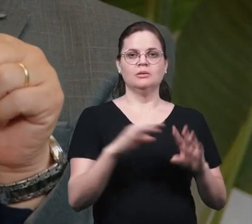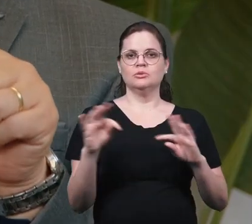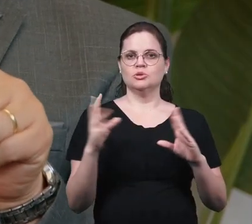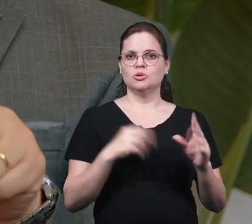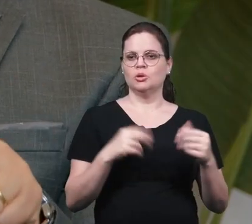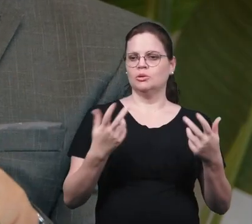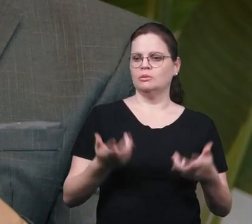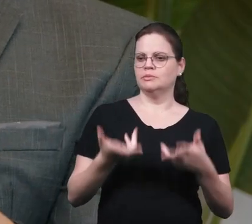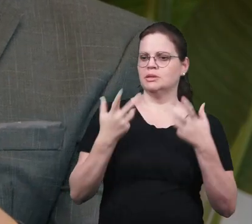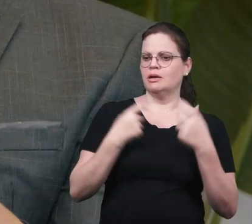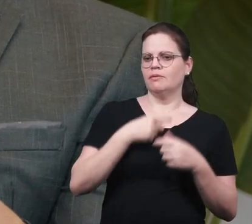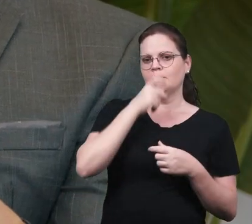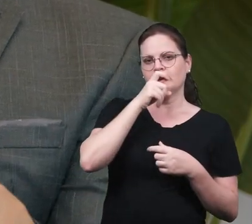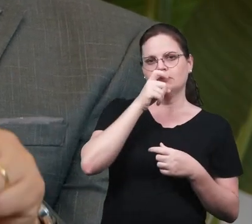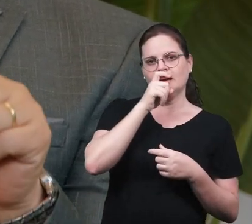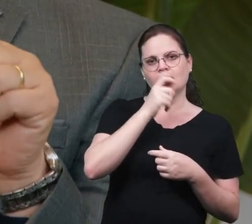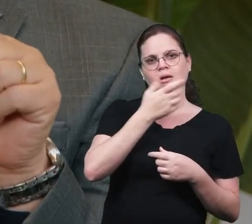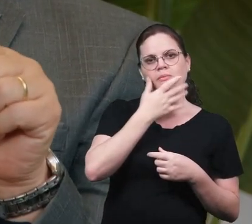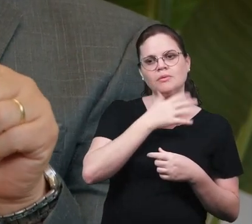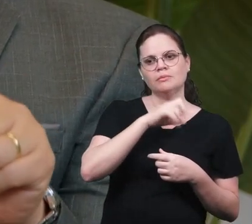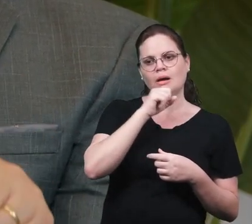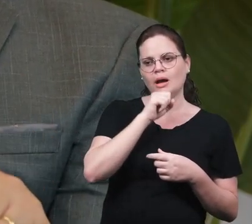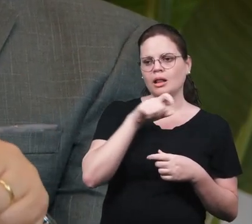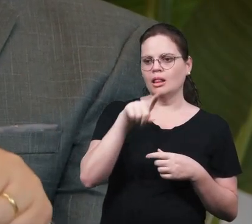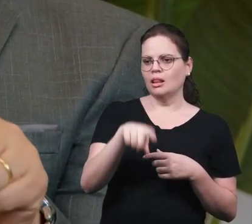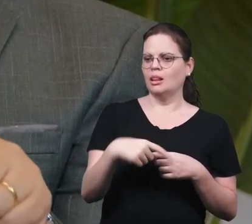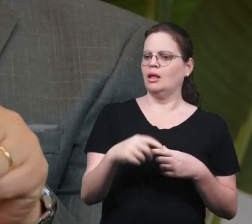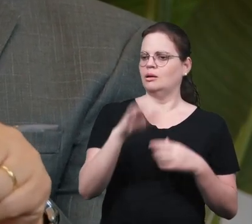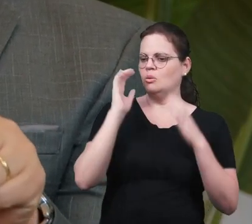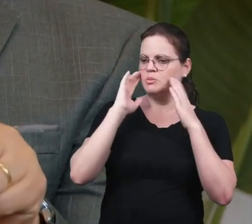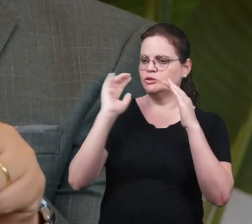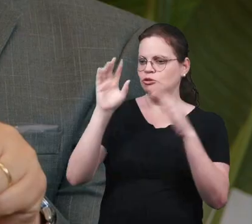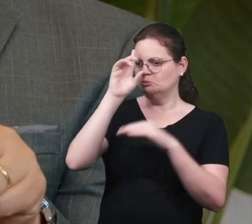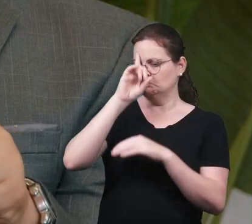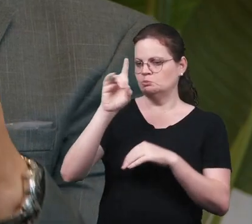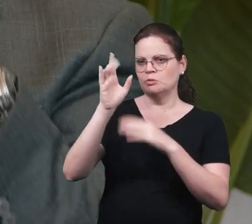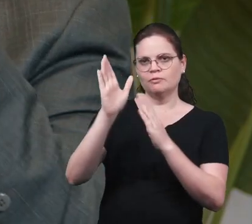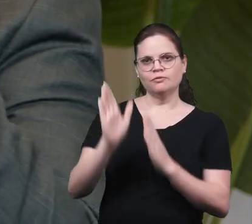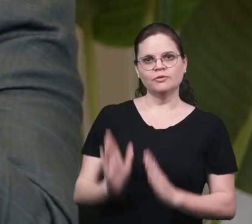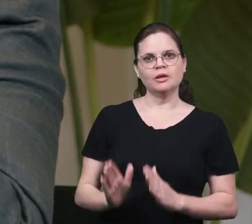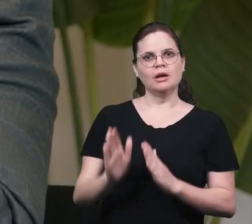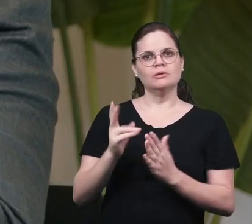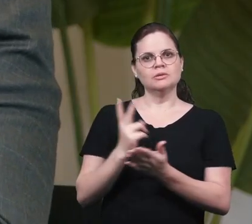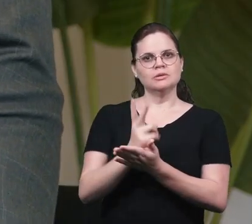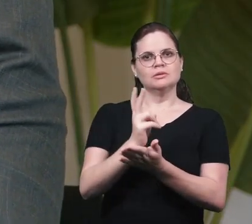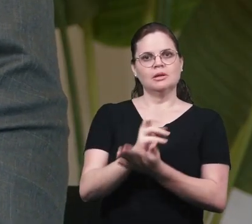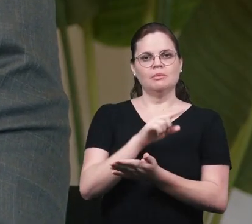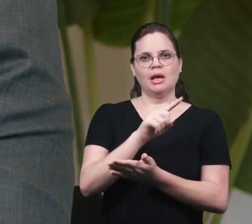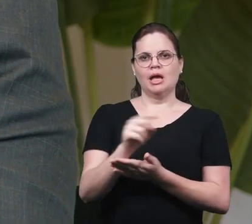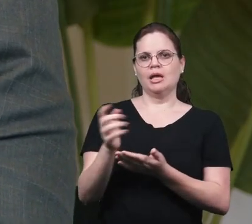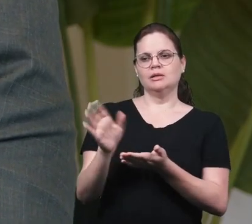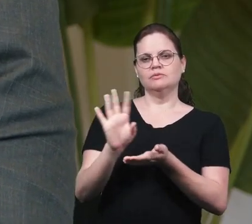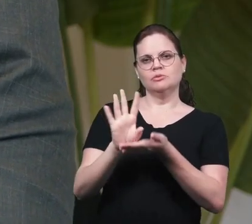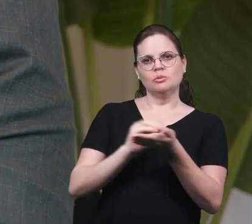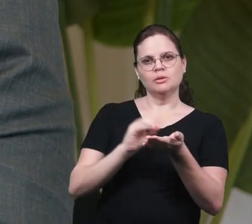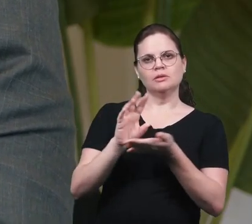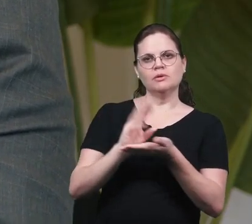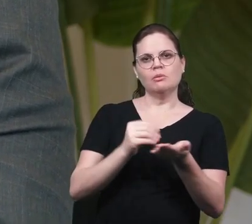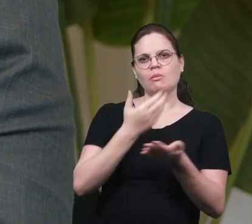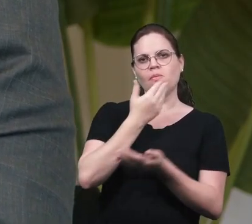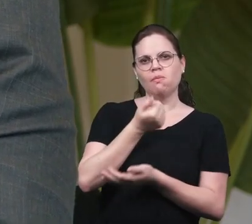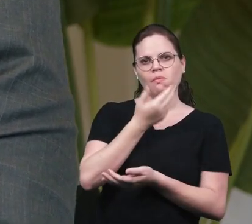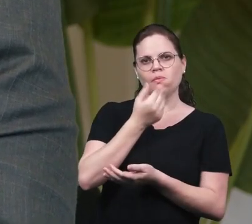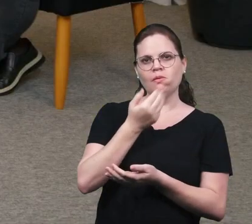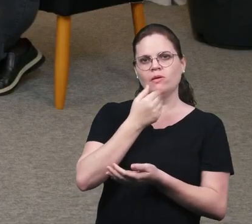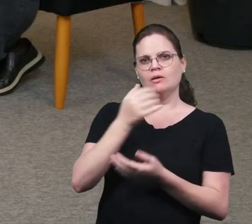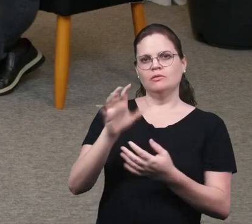olhando a obediência do pai e o resultado da fidelidade dele, elas vão absorvendo essa fidelidade. Glória a